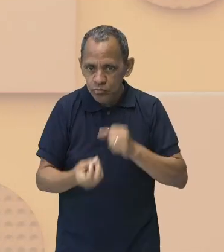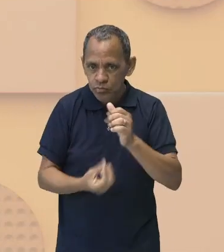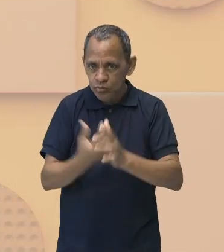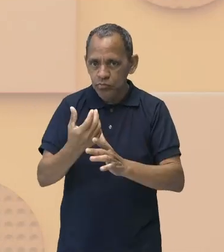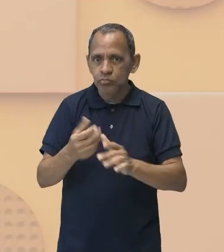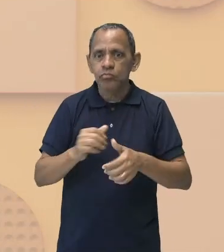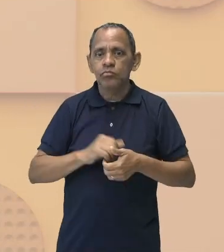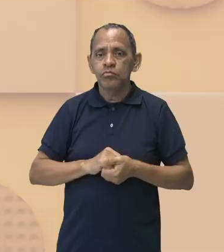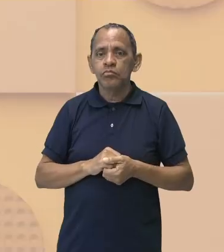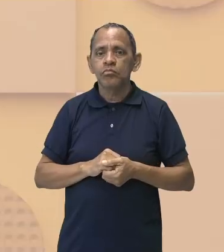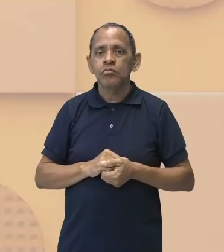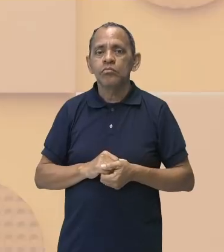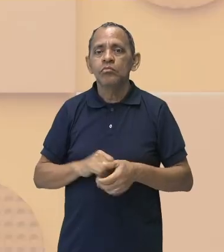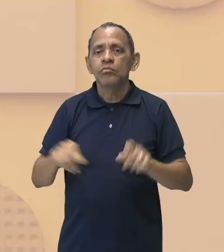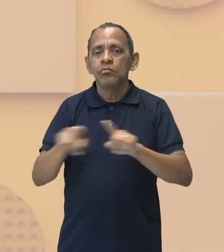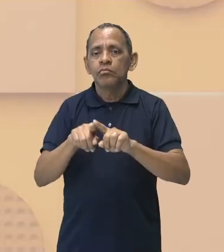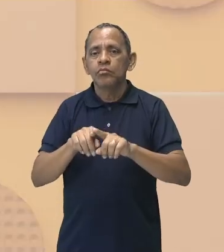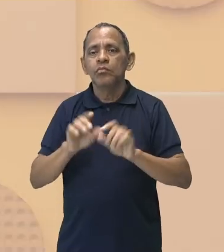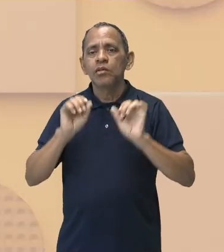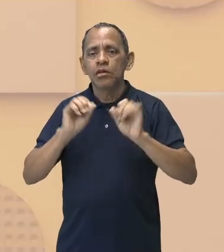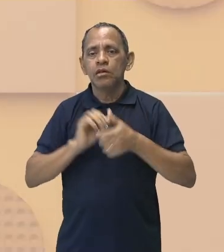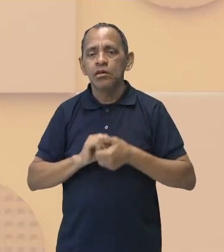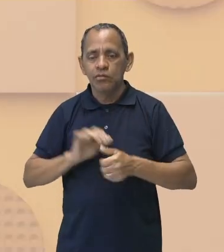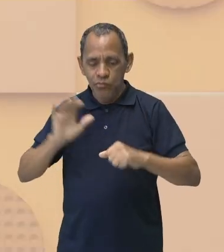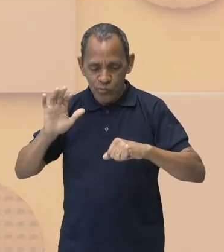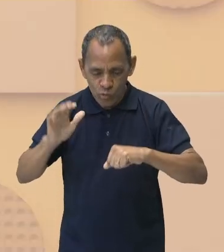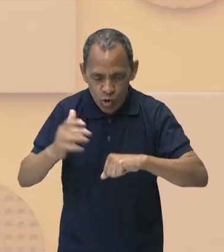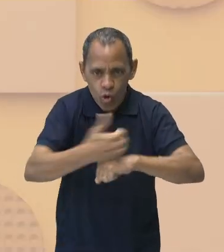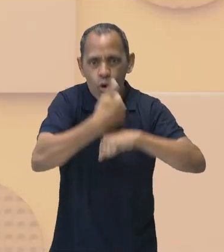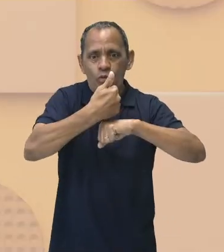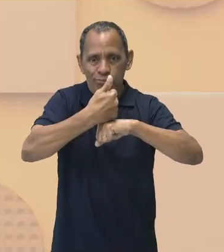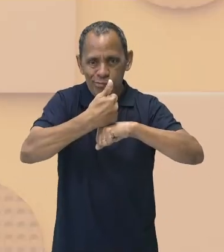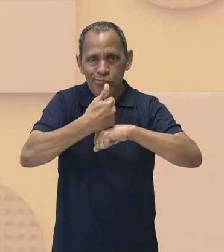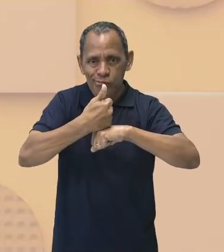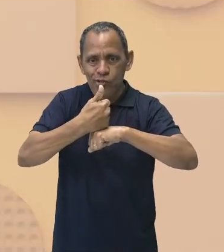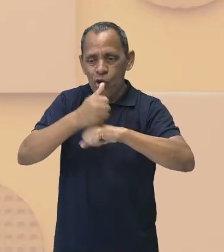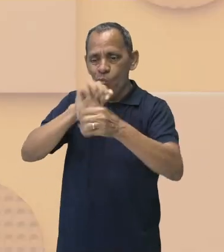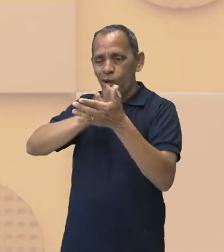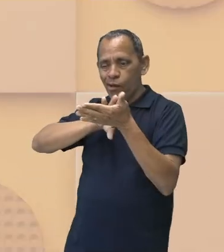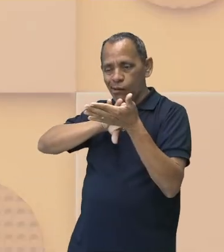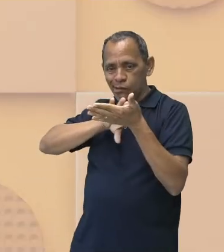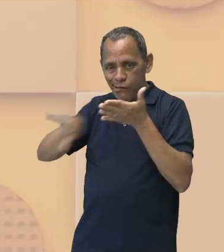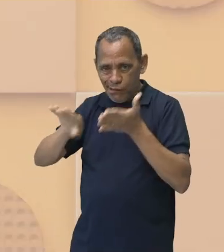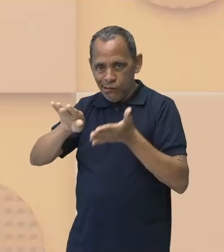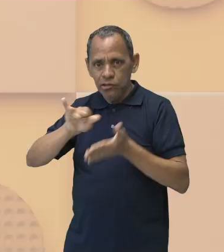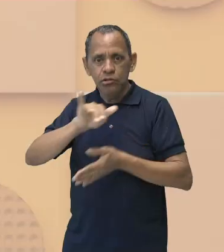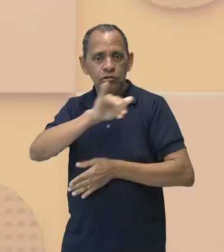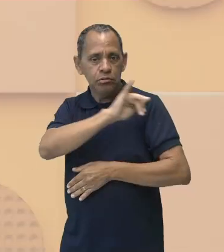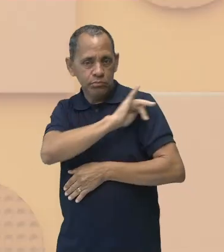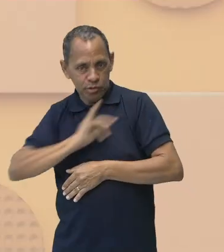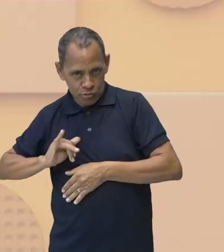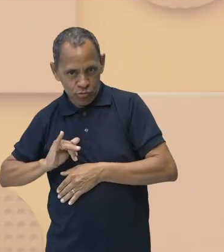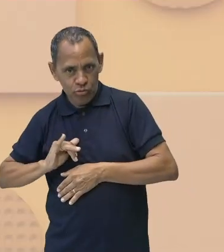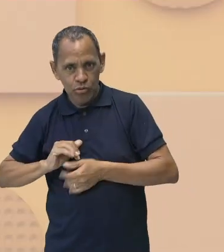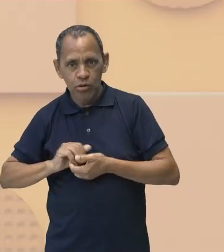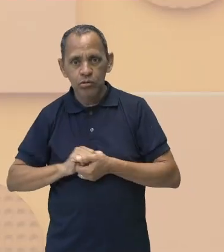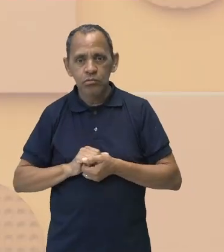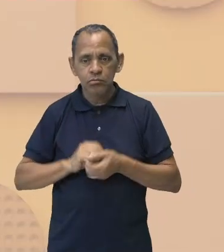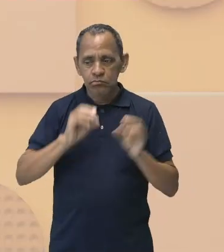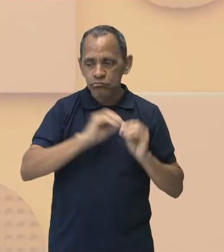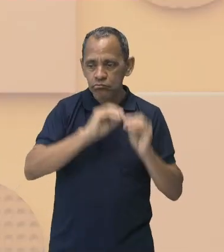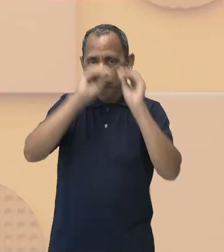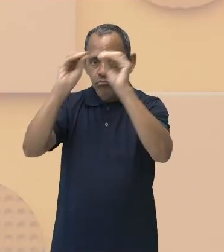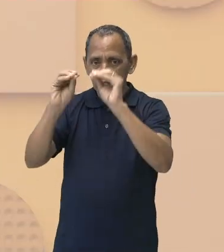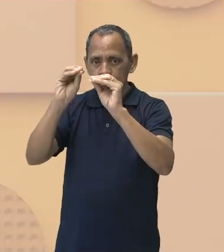e que foi um golpe, né? Foi ali uma retirada compulsória do imperador Dom Pedro II, que resultou